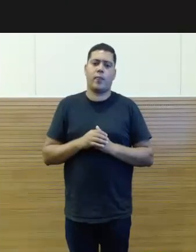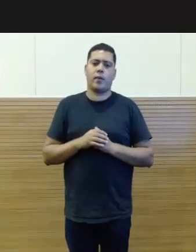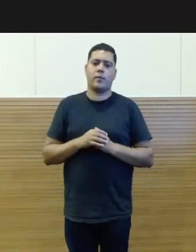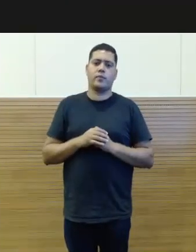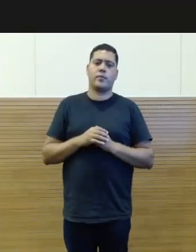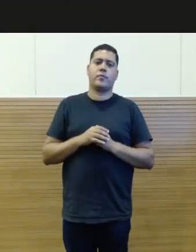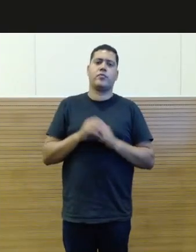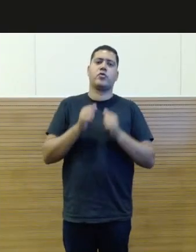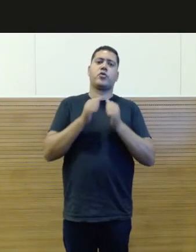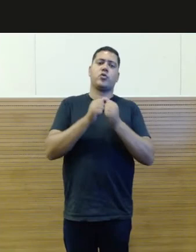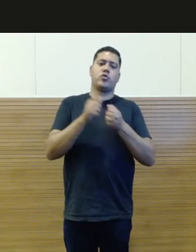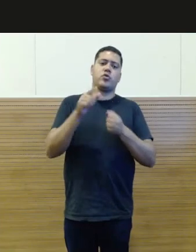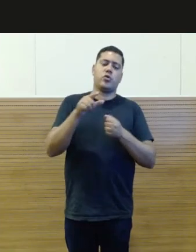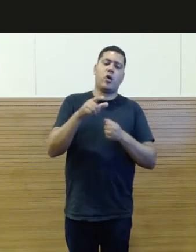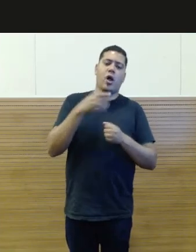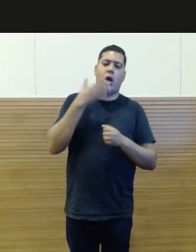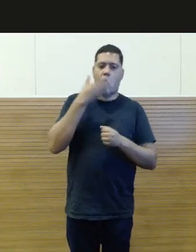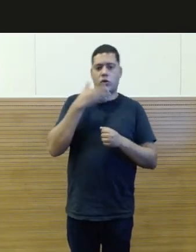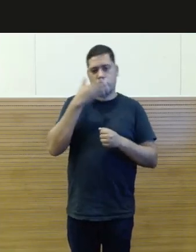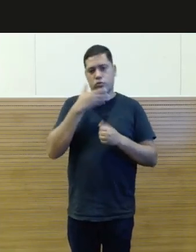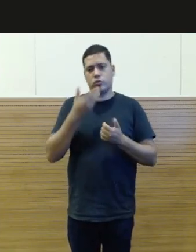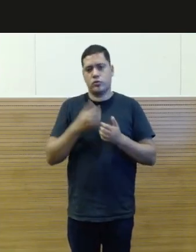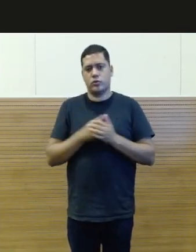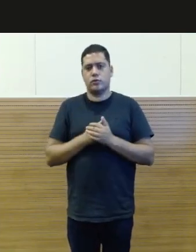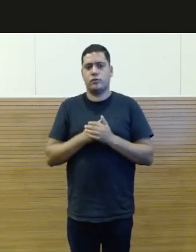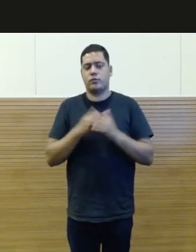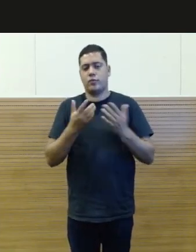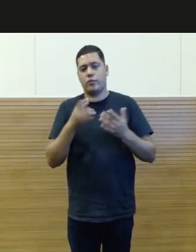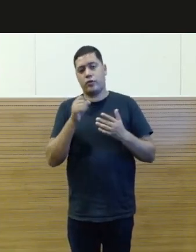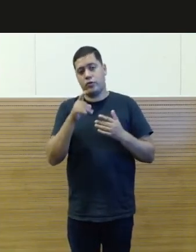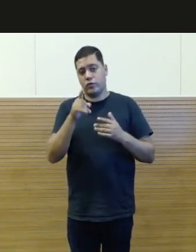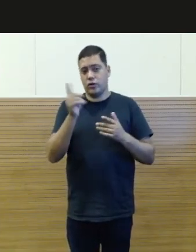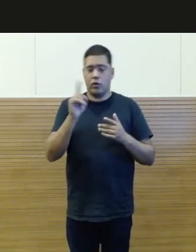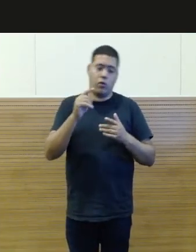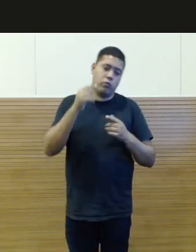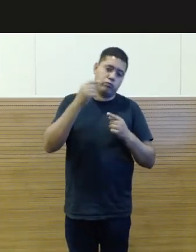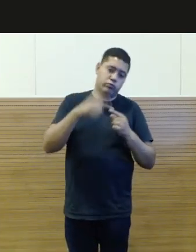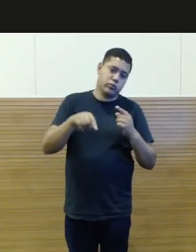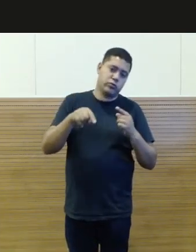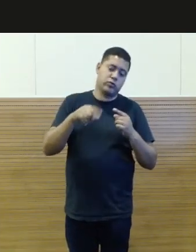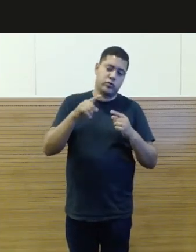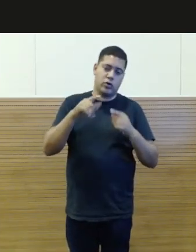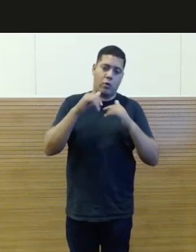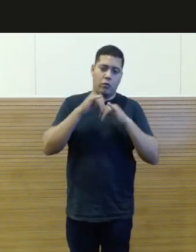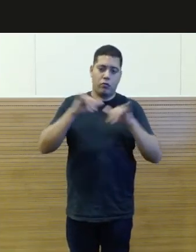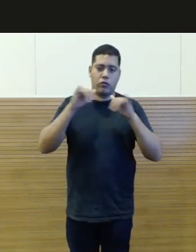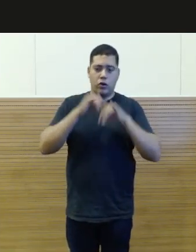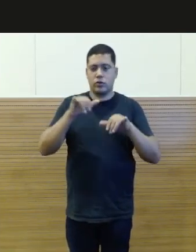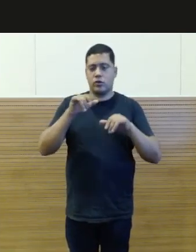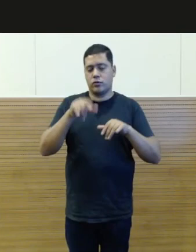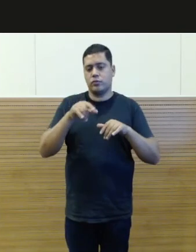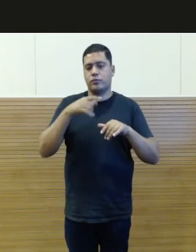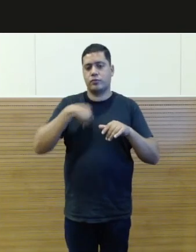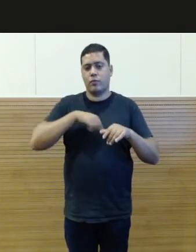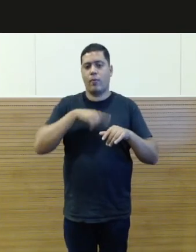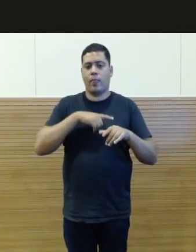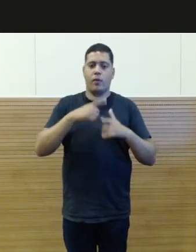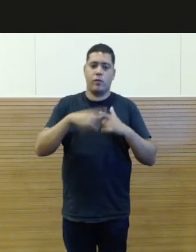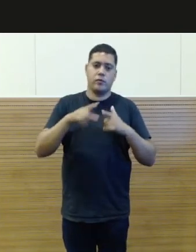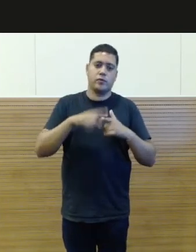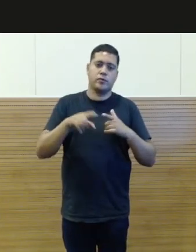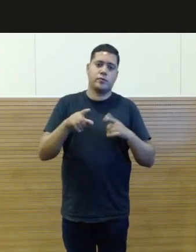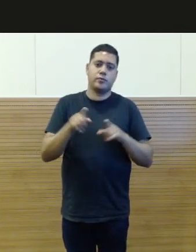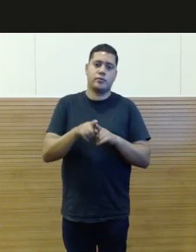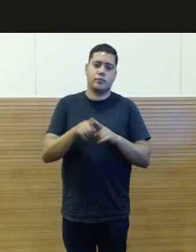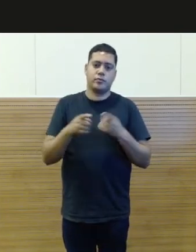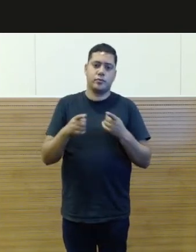com açúcar, por exemplo, né? Então, se você não restringe a publicidade dessas duas, a gente tem um problema. E, claro, o